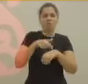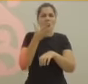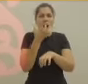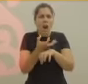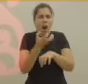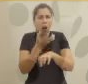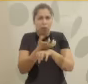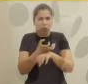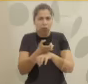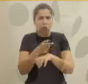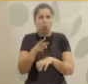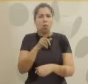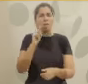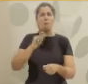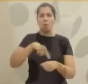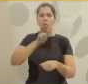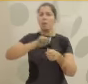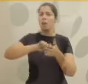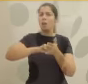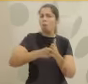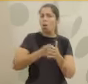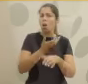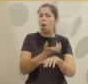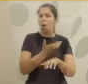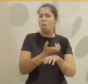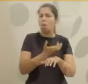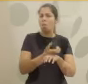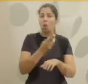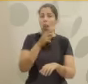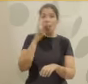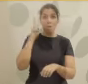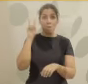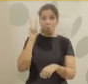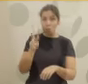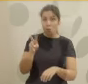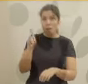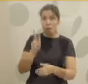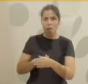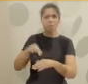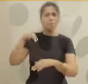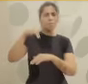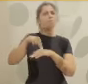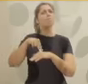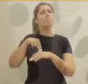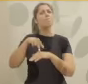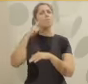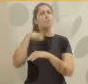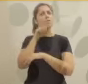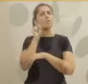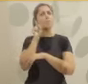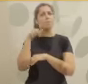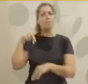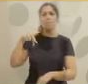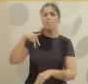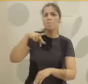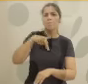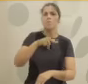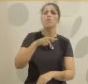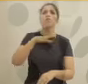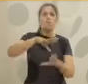vou botar um gravador. Ela foi e ligou o gravador. Quando ela ligou o gravador, ela